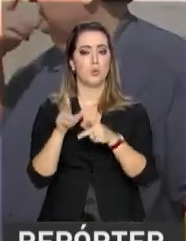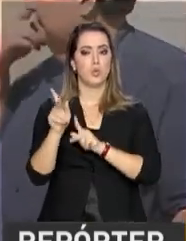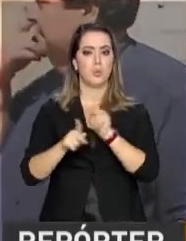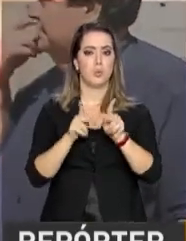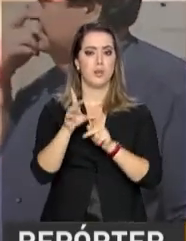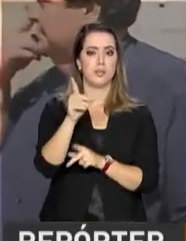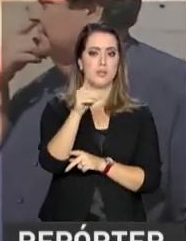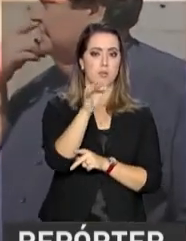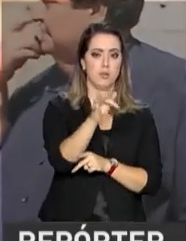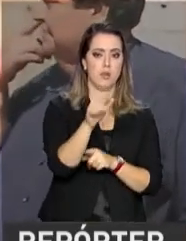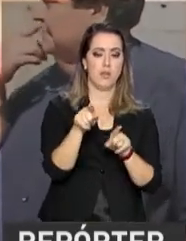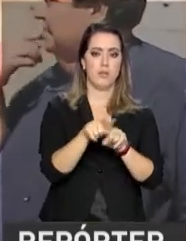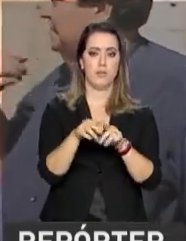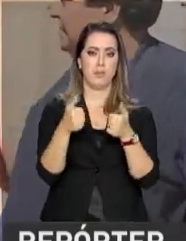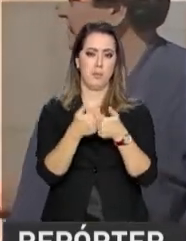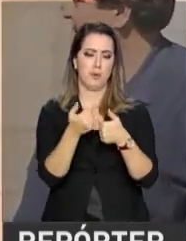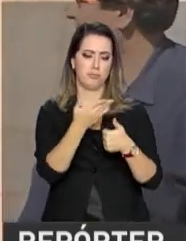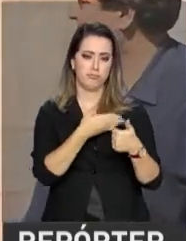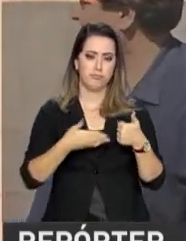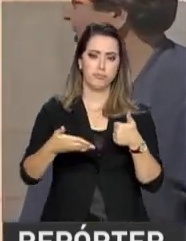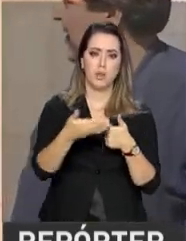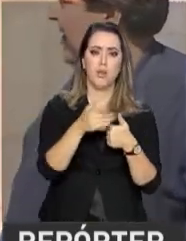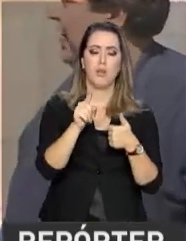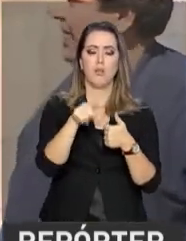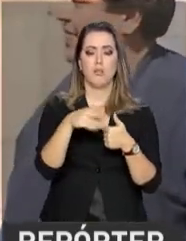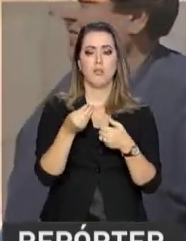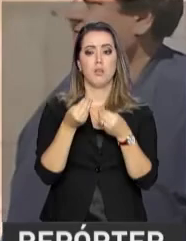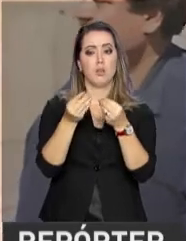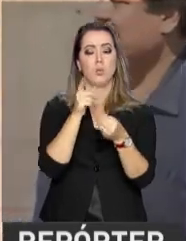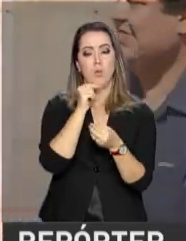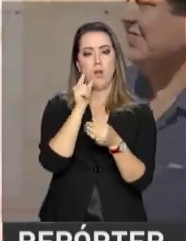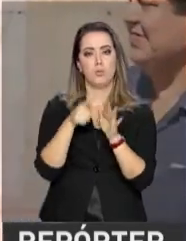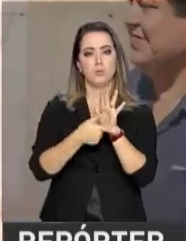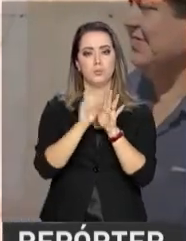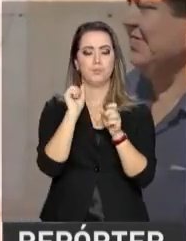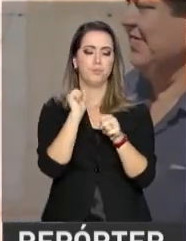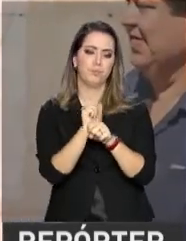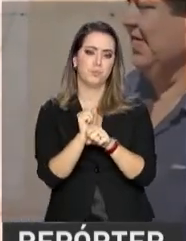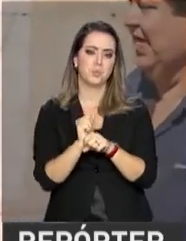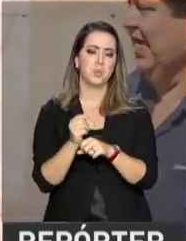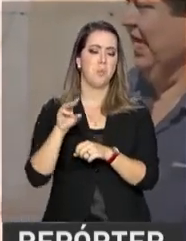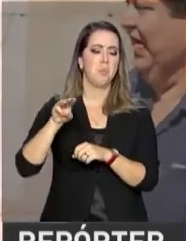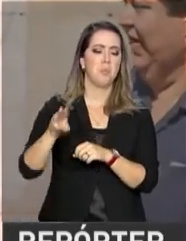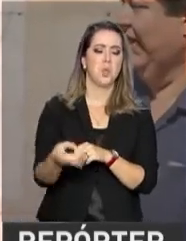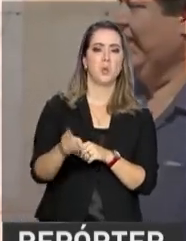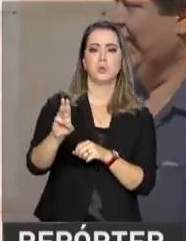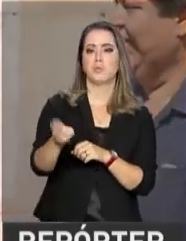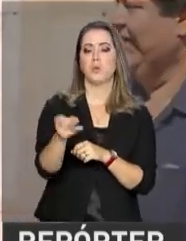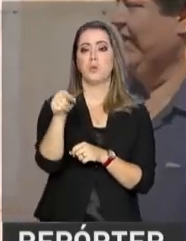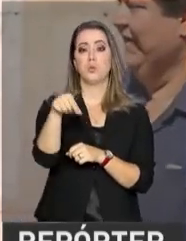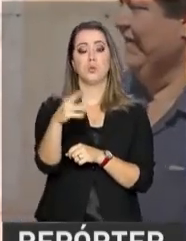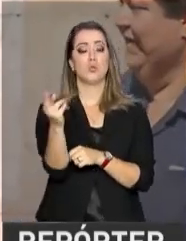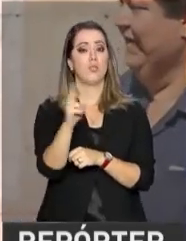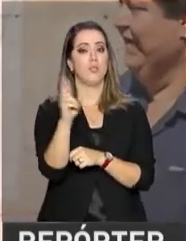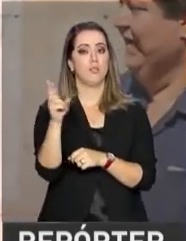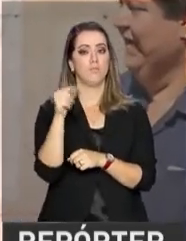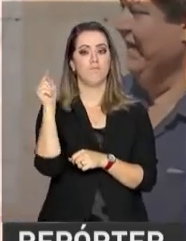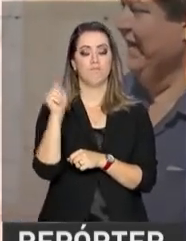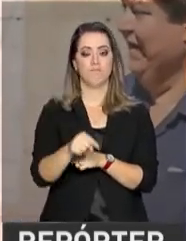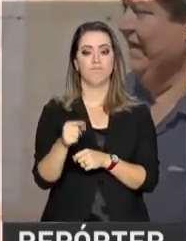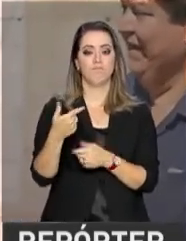e do entorno e garantindo água é uma obra que estava paralisada 1 milhões de reais que estavam sendo